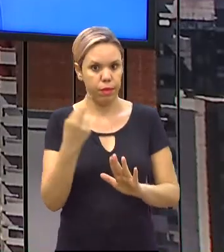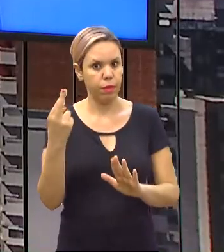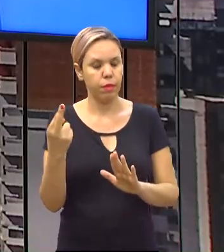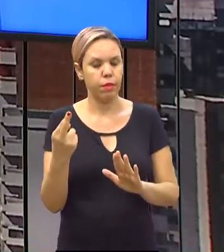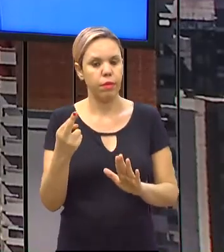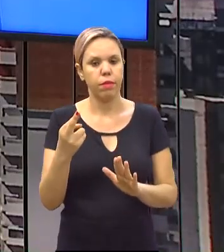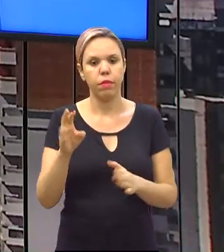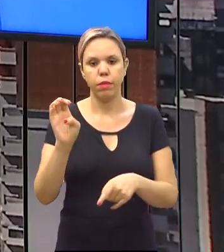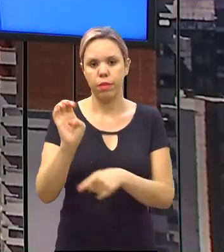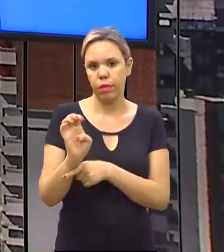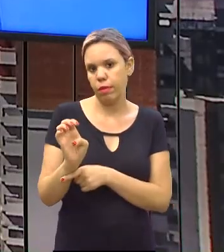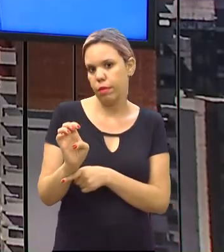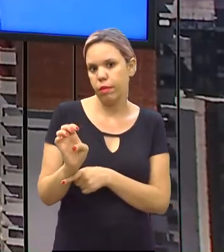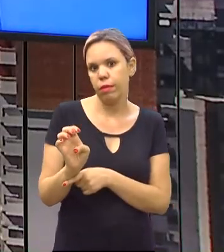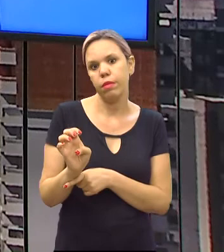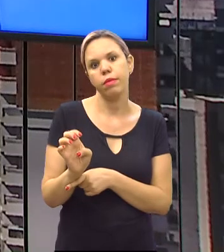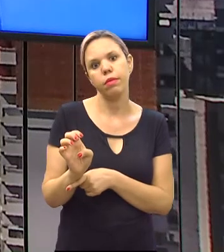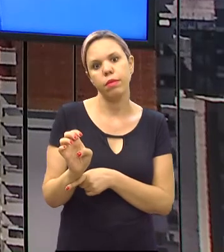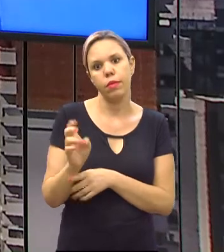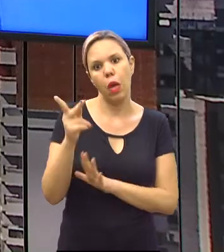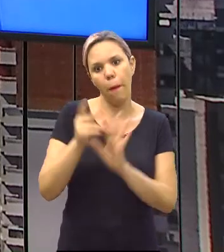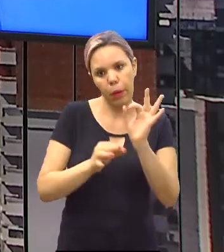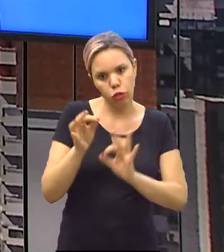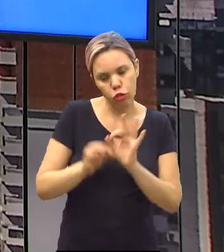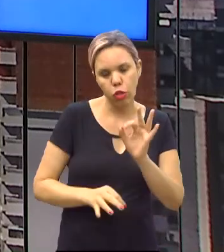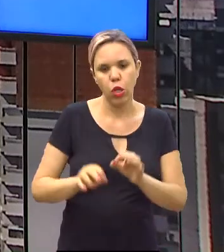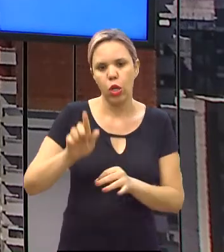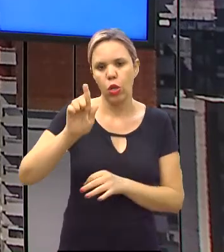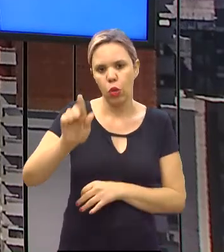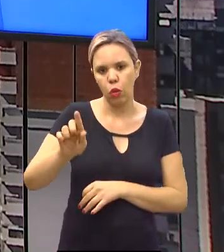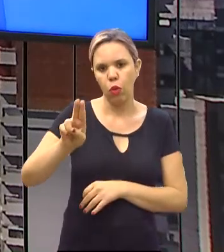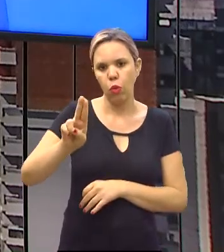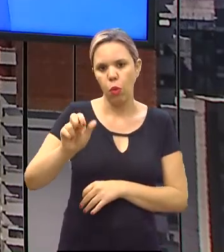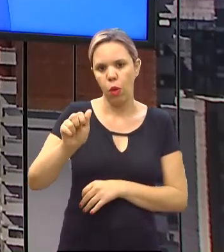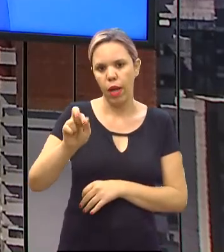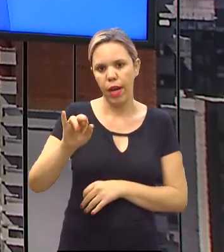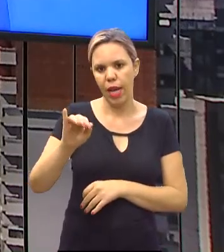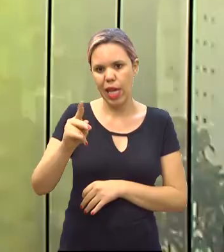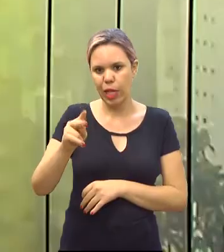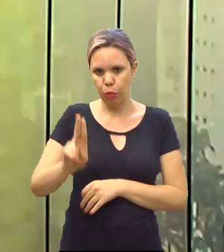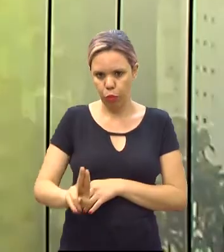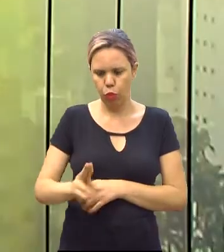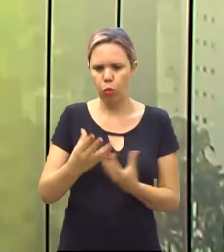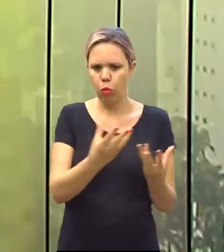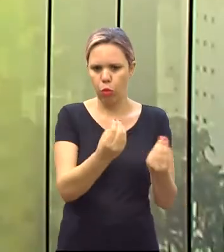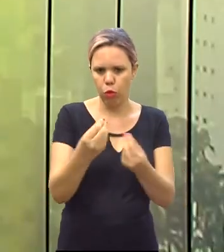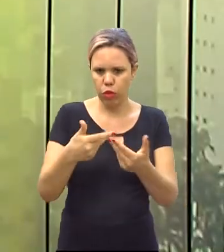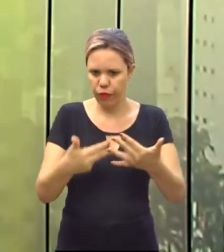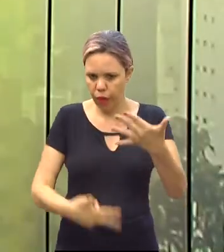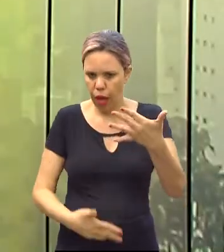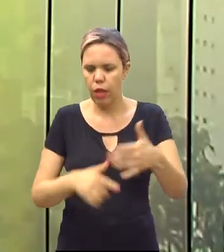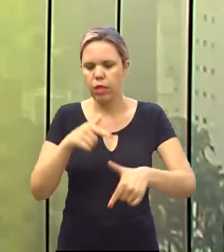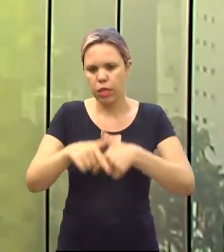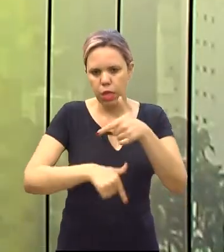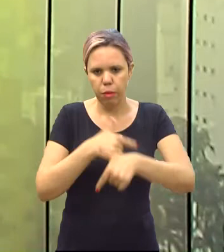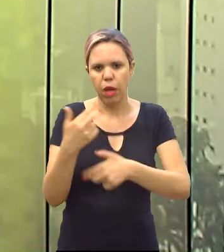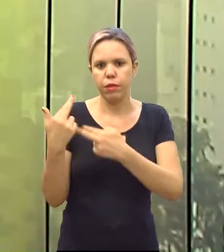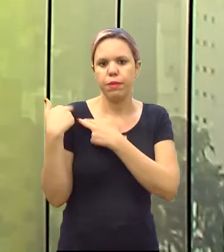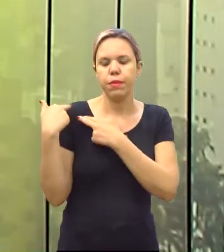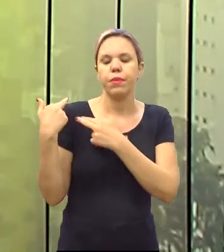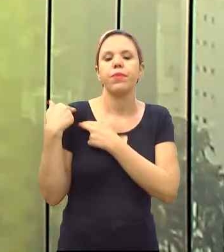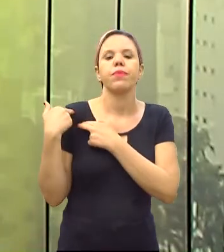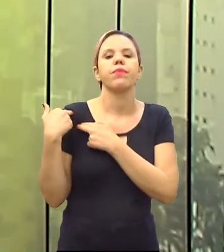resolução estadual que o projeto Guaraipu e tantos outros aí que trabalham com essa questão da